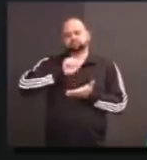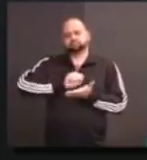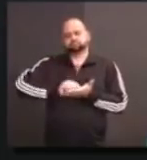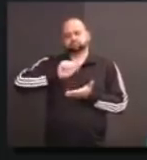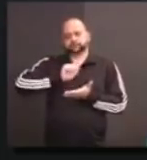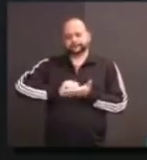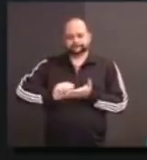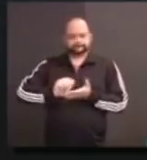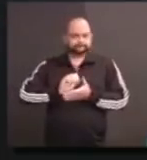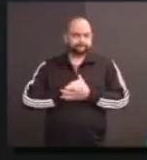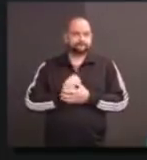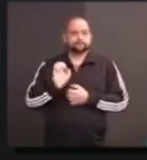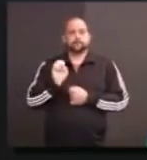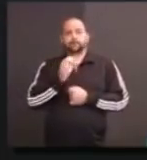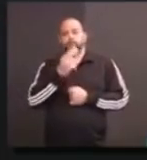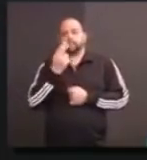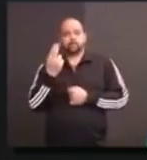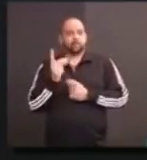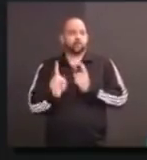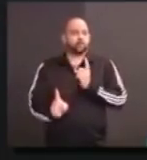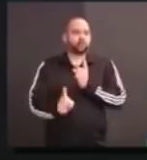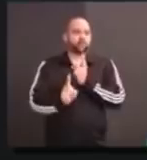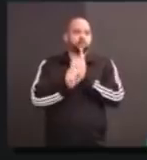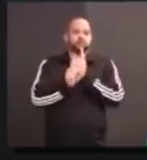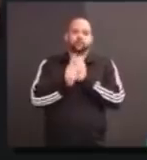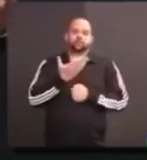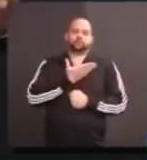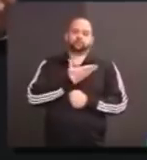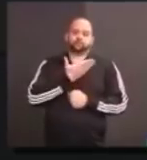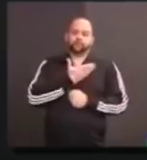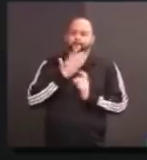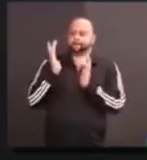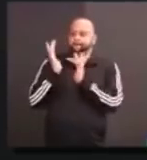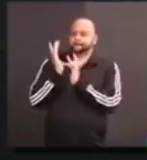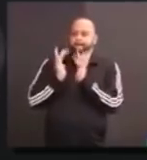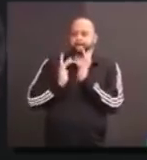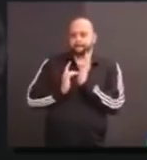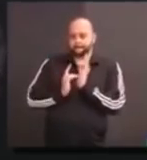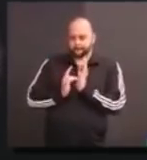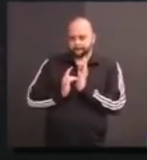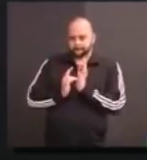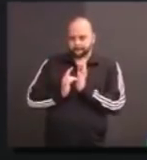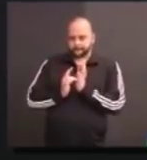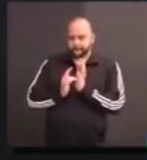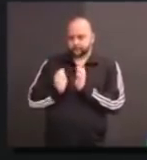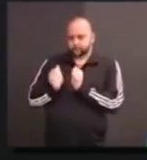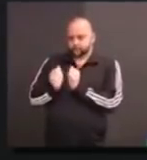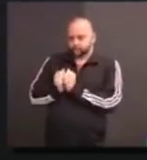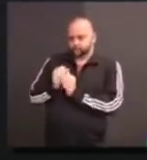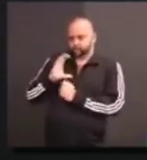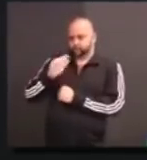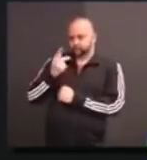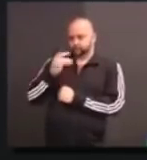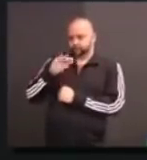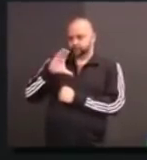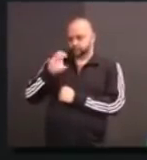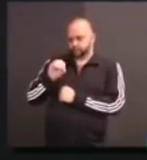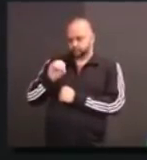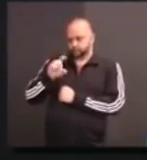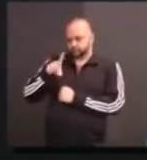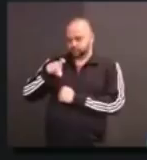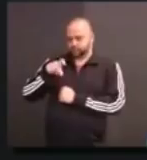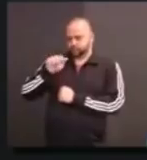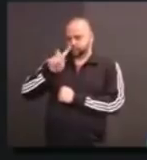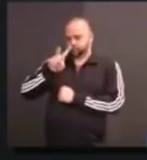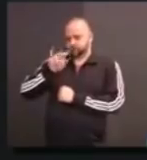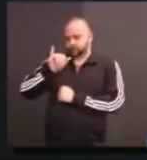ou o encontro dos amigos de Jesus Cristo com Chico Xavier e sua